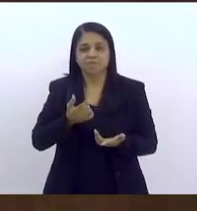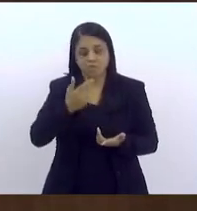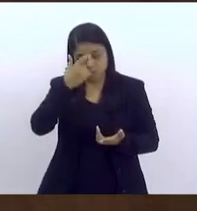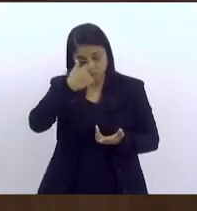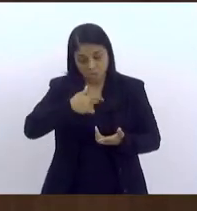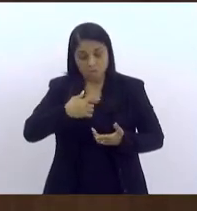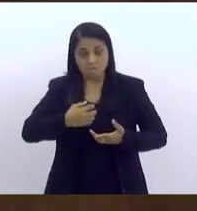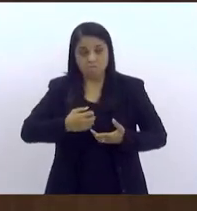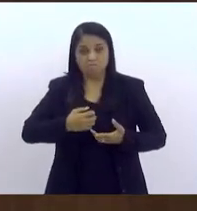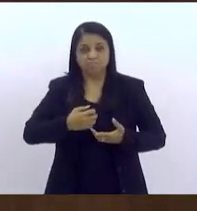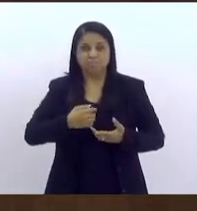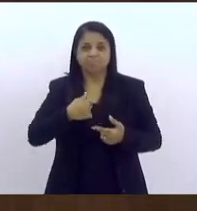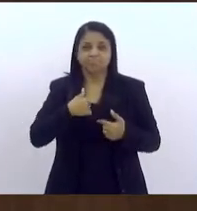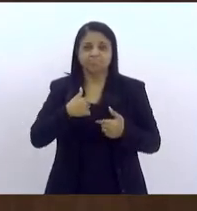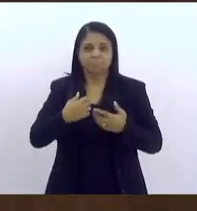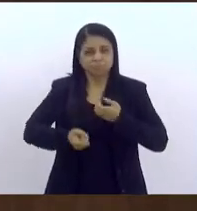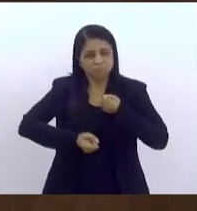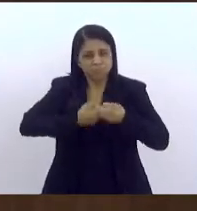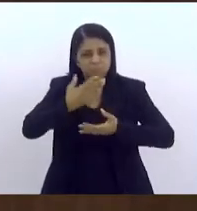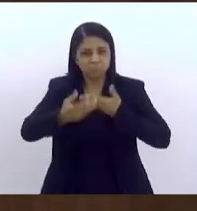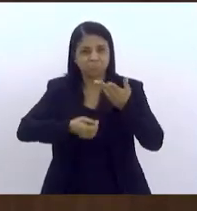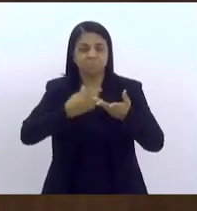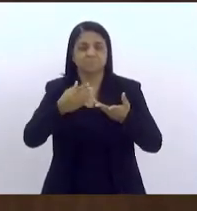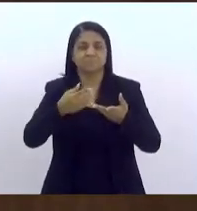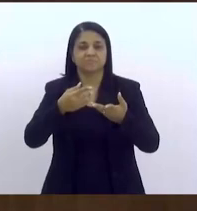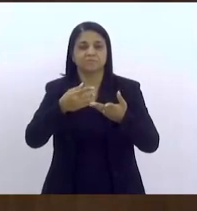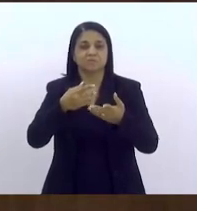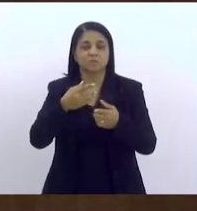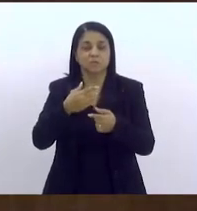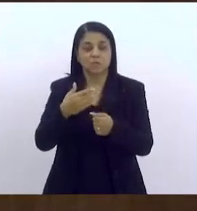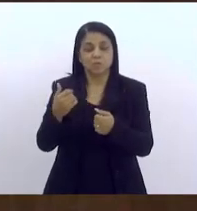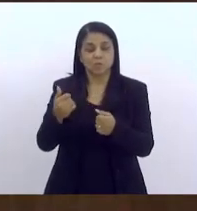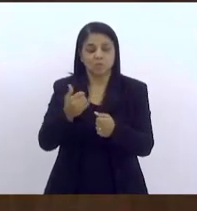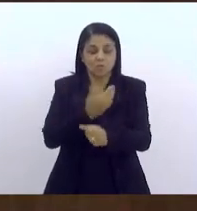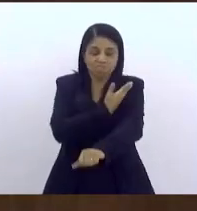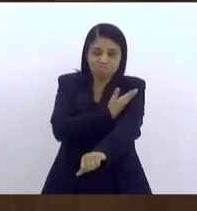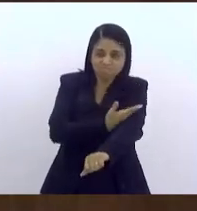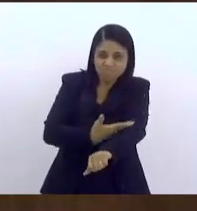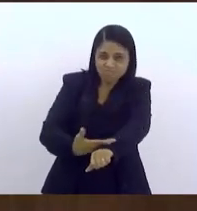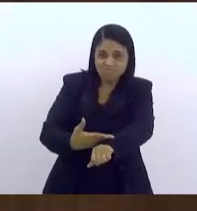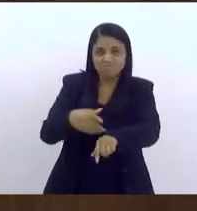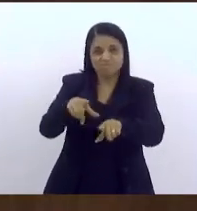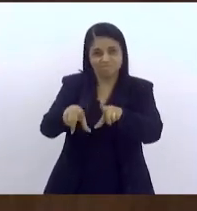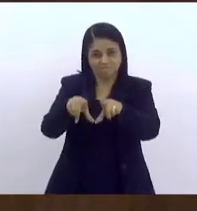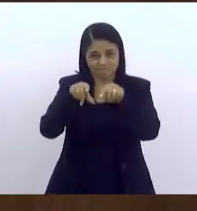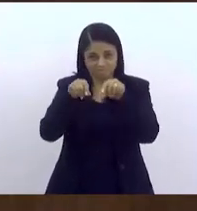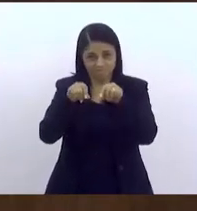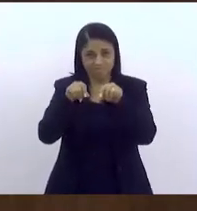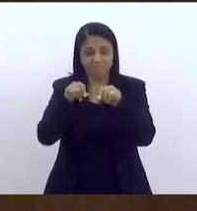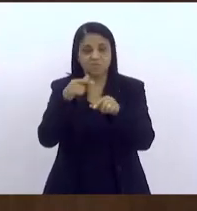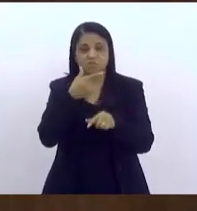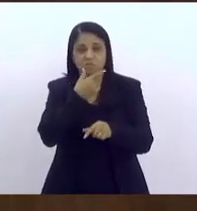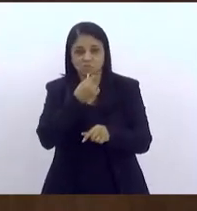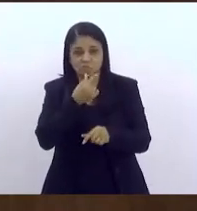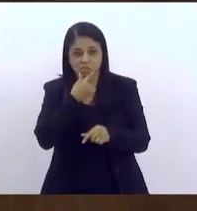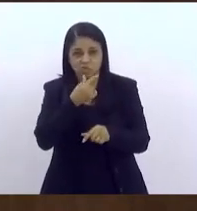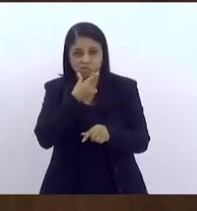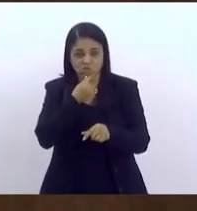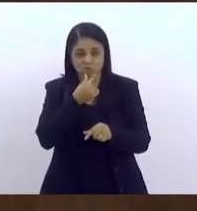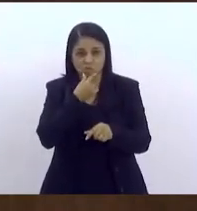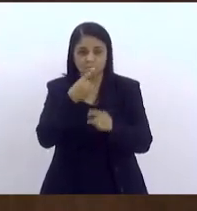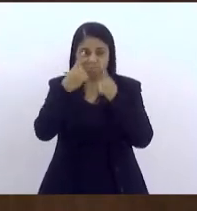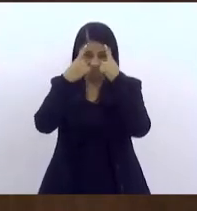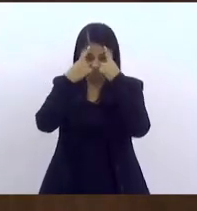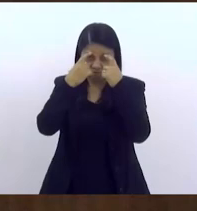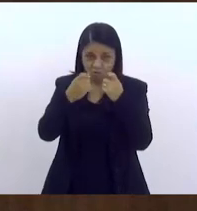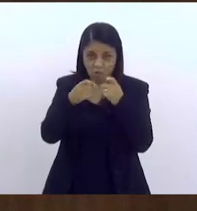expressou-se muito bem o quanto o privilégio branco e Masculino tem reagido violentamente as